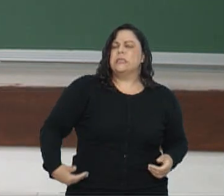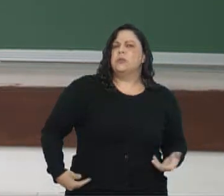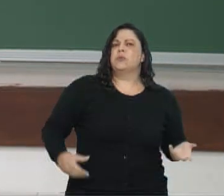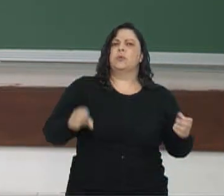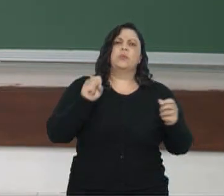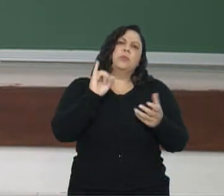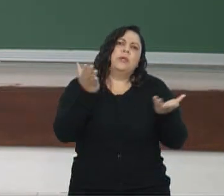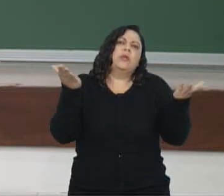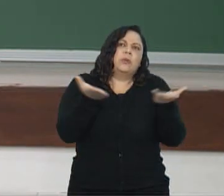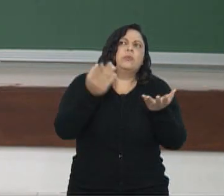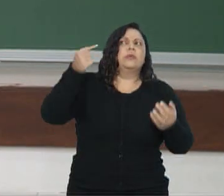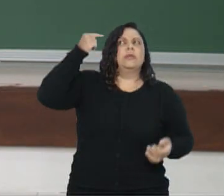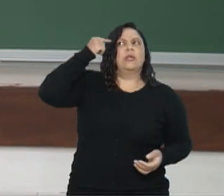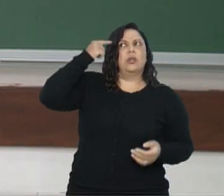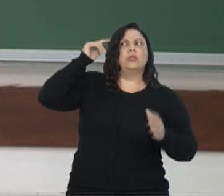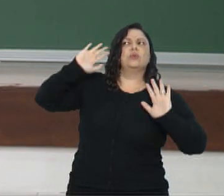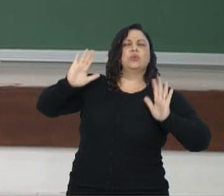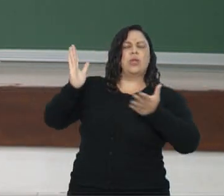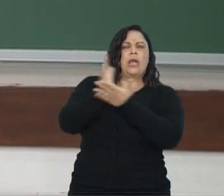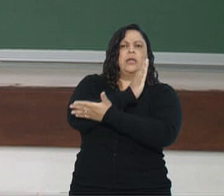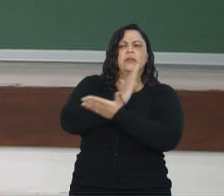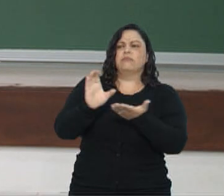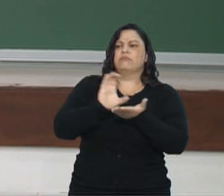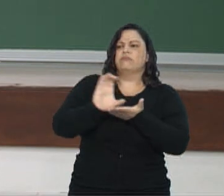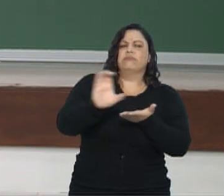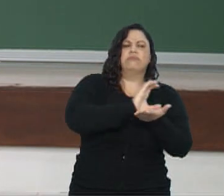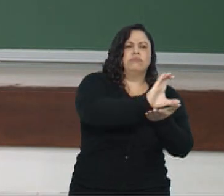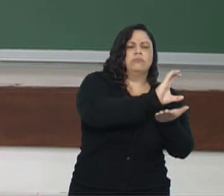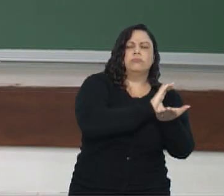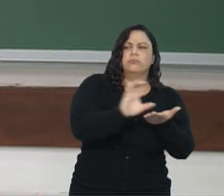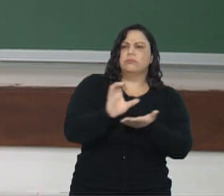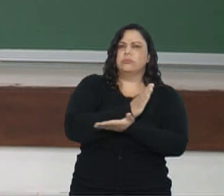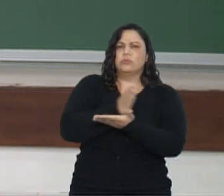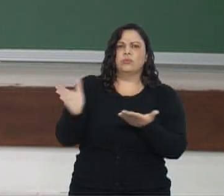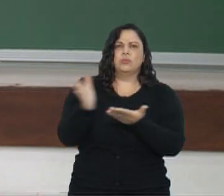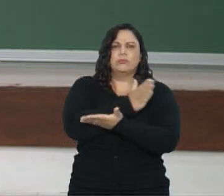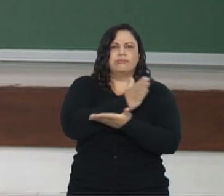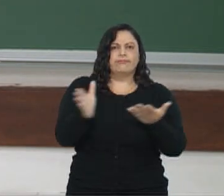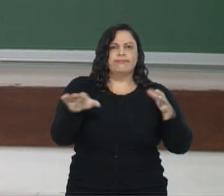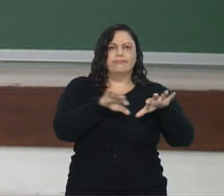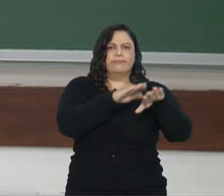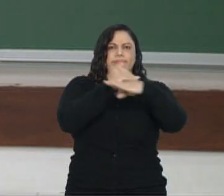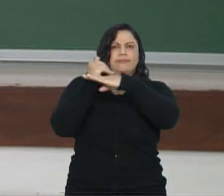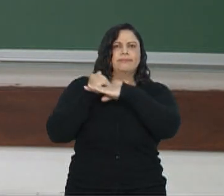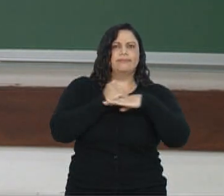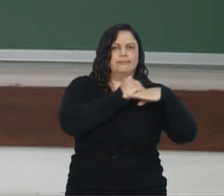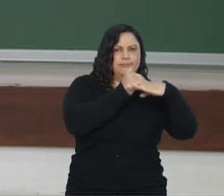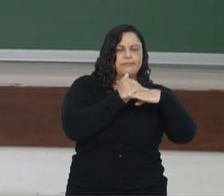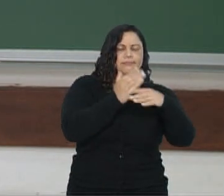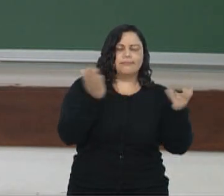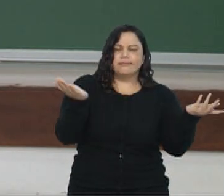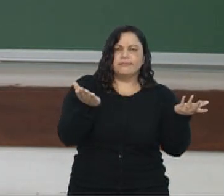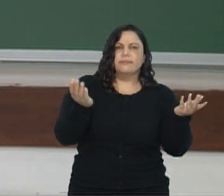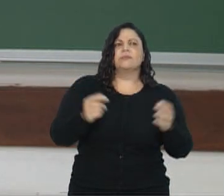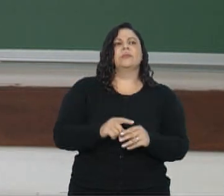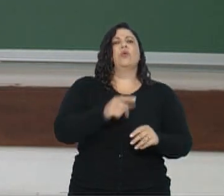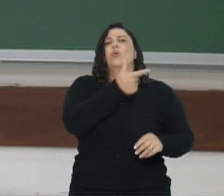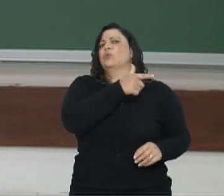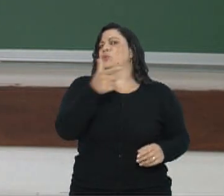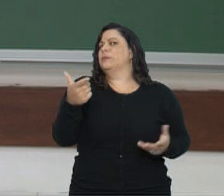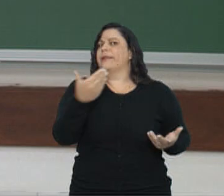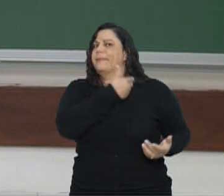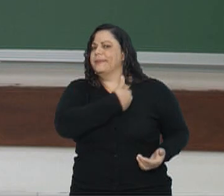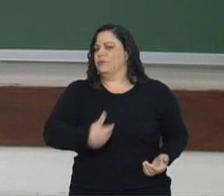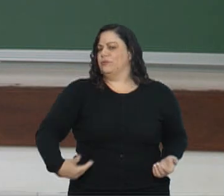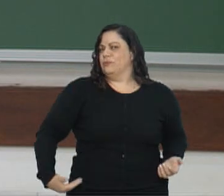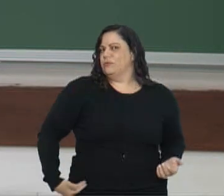própria mentalidade, já iriam dividir as riquezas entre elas. Aí, quando você não tem mais a necessidade de um governo, de